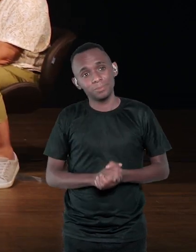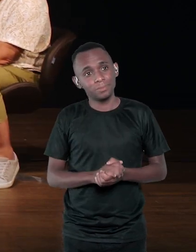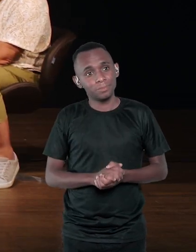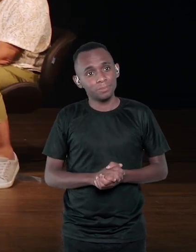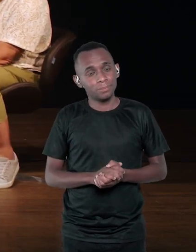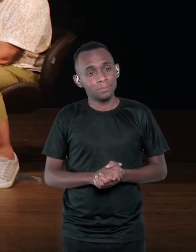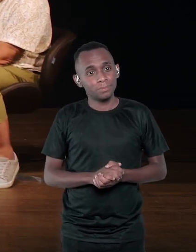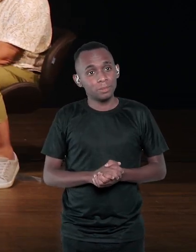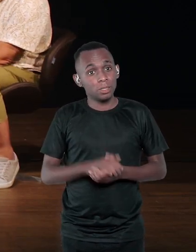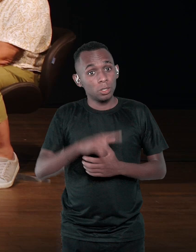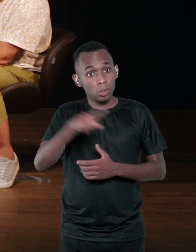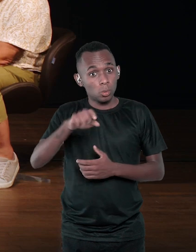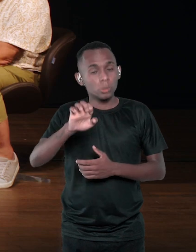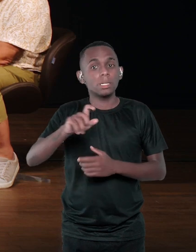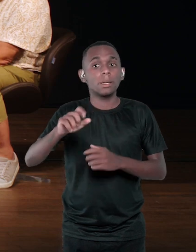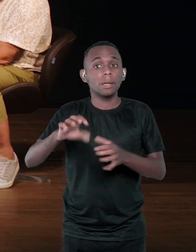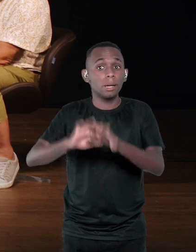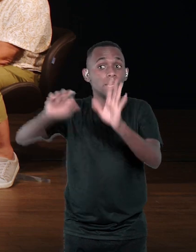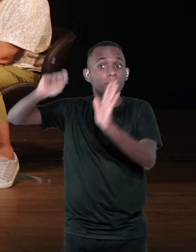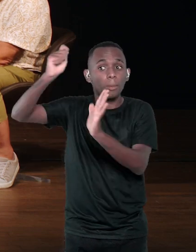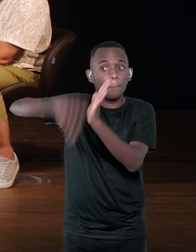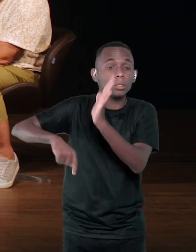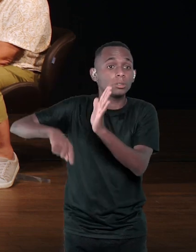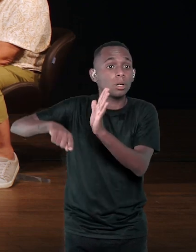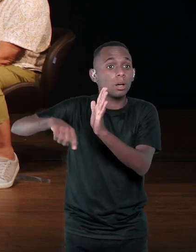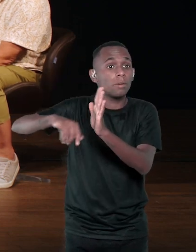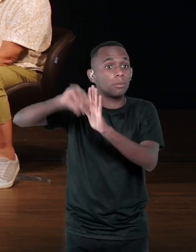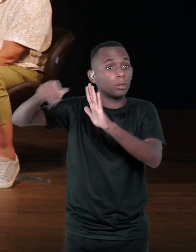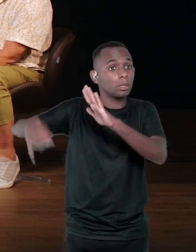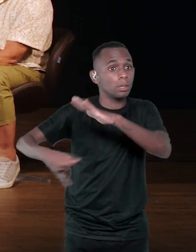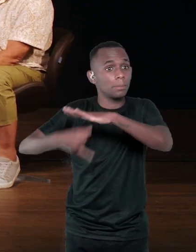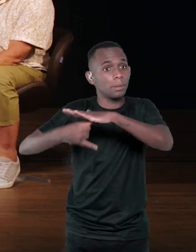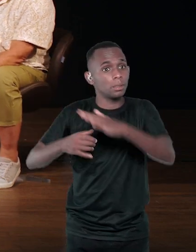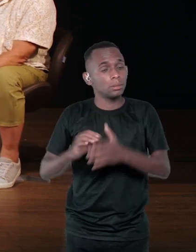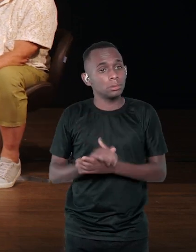O Zé está disponível para os autógrafos lá embaixo.